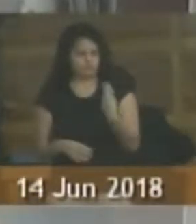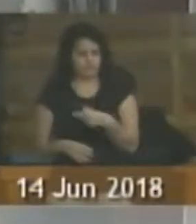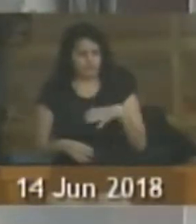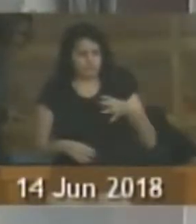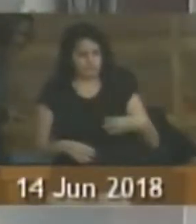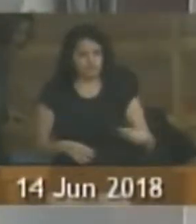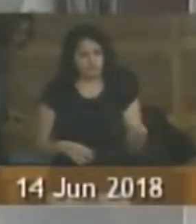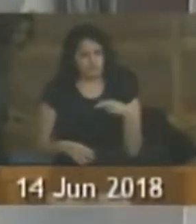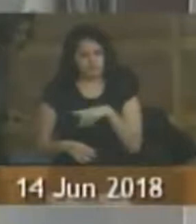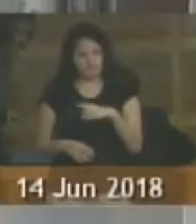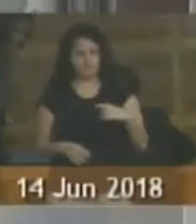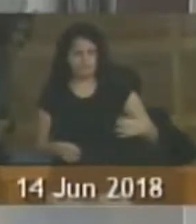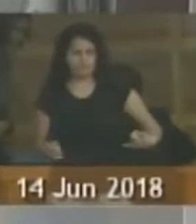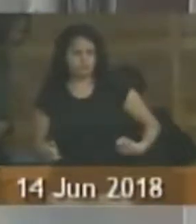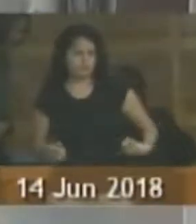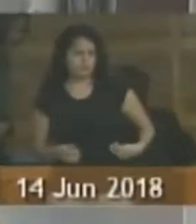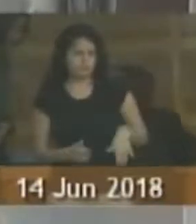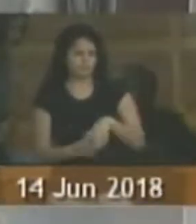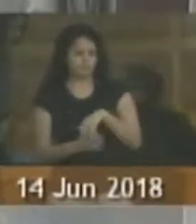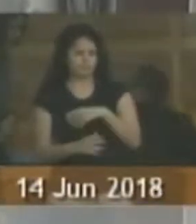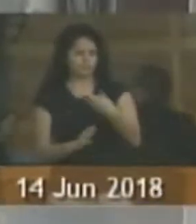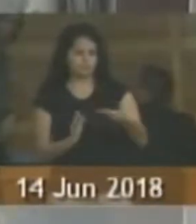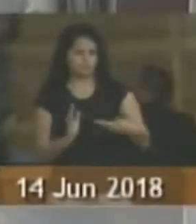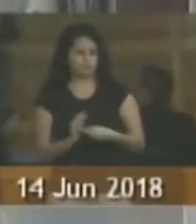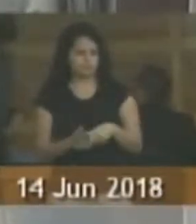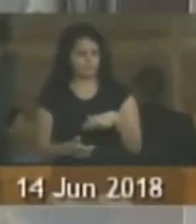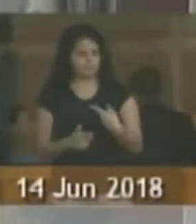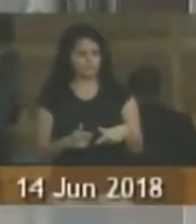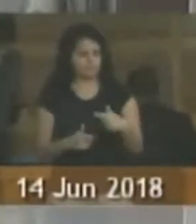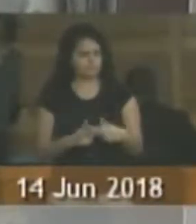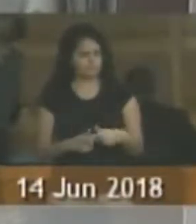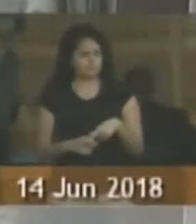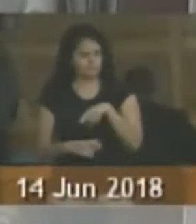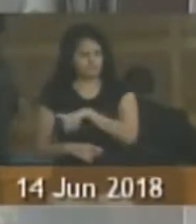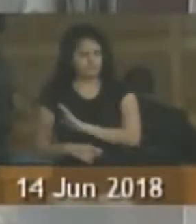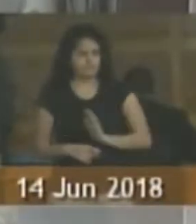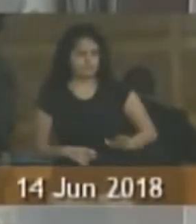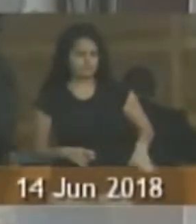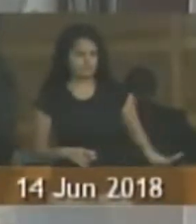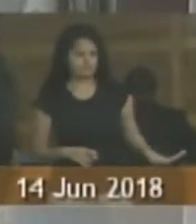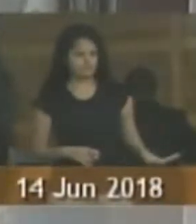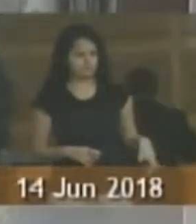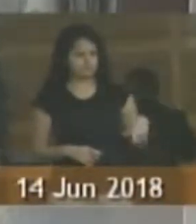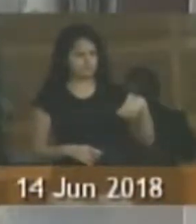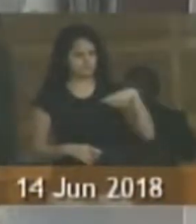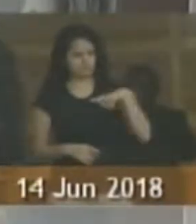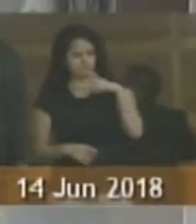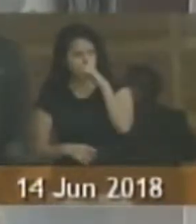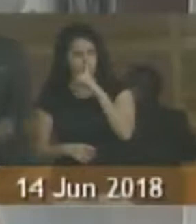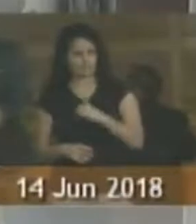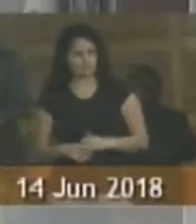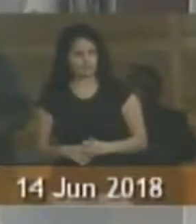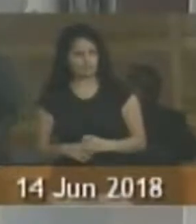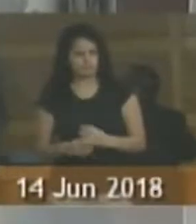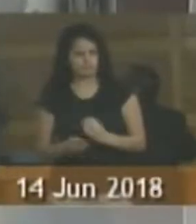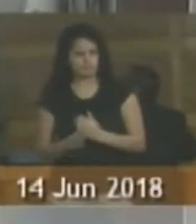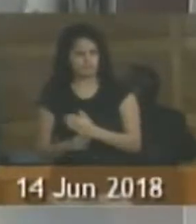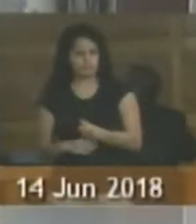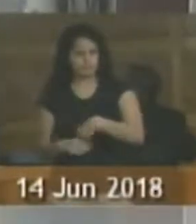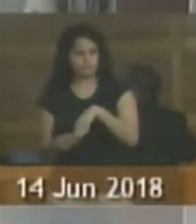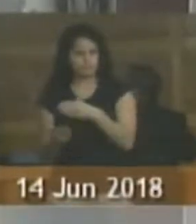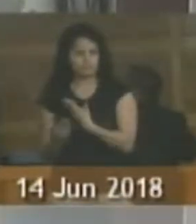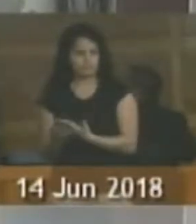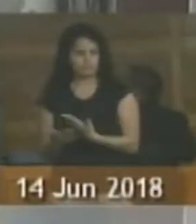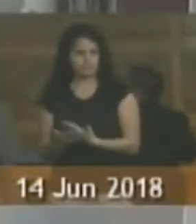e sofrem com todo esse descaso. Essas crianças que têm o direito a ter acesso à